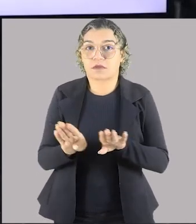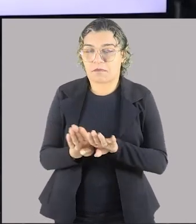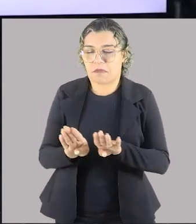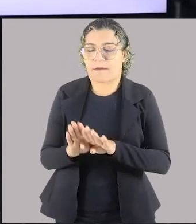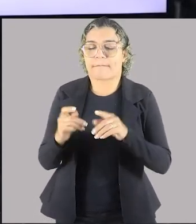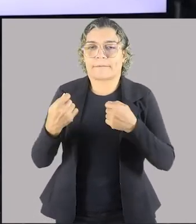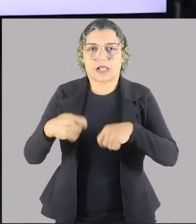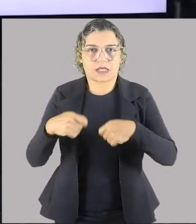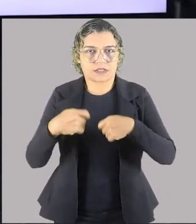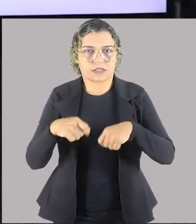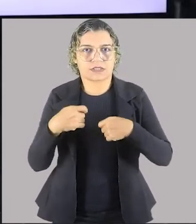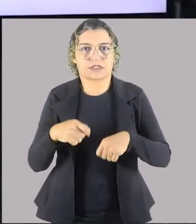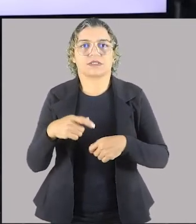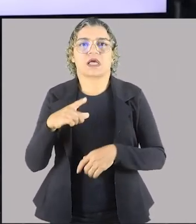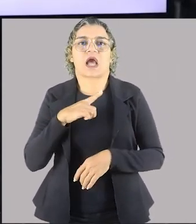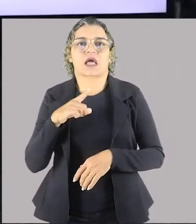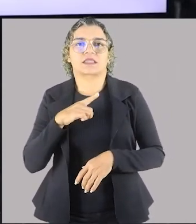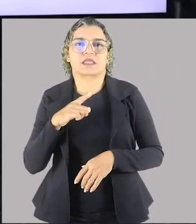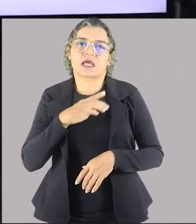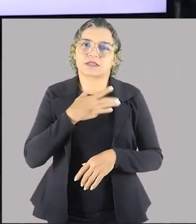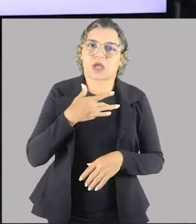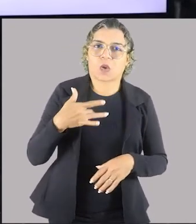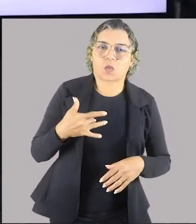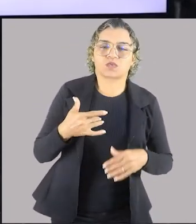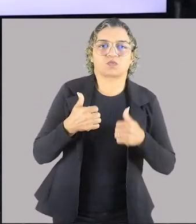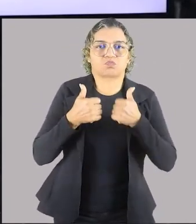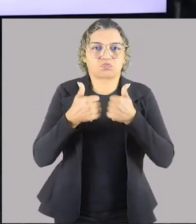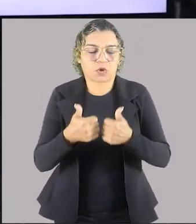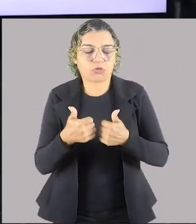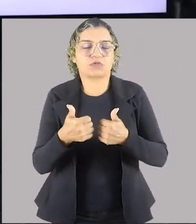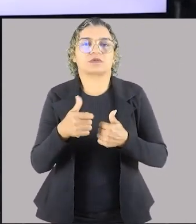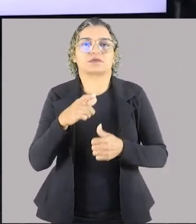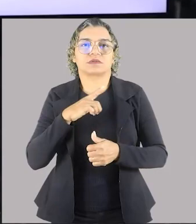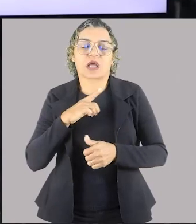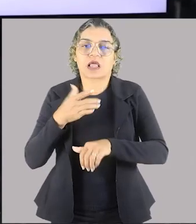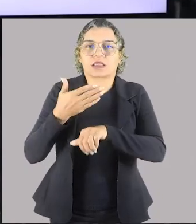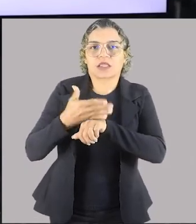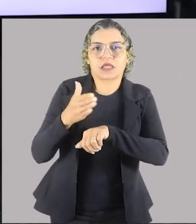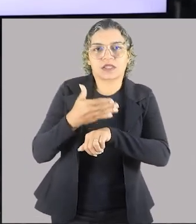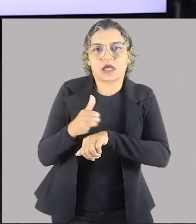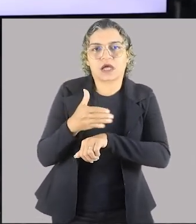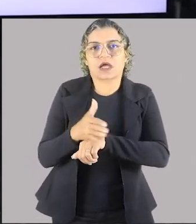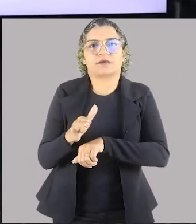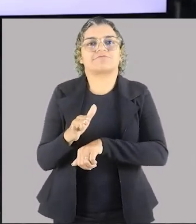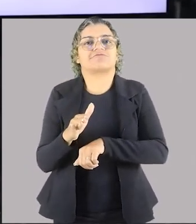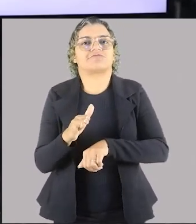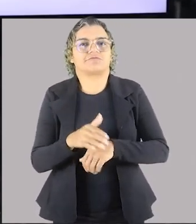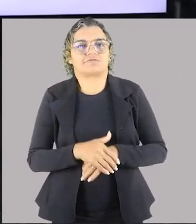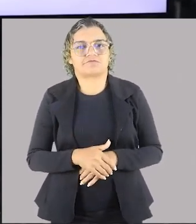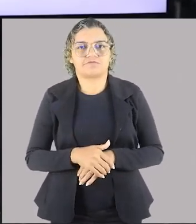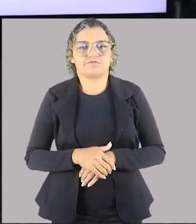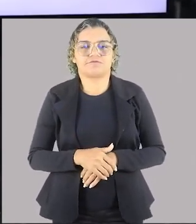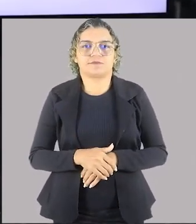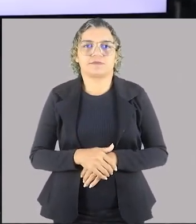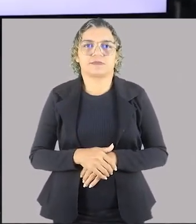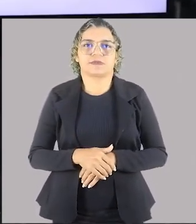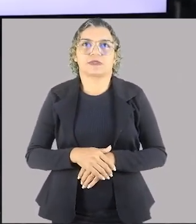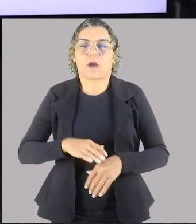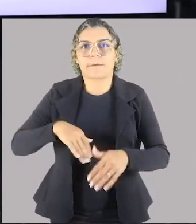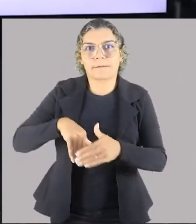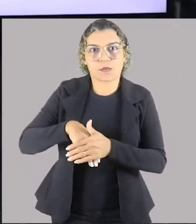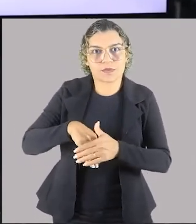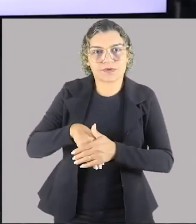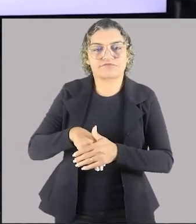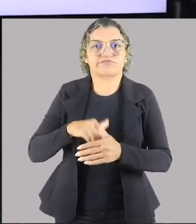precisa ter uma boa aptidão para ele treinar, para ele jogar um futebol,